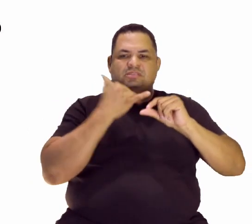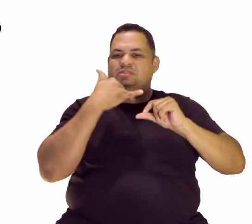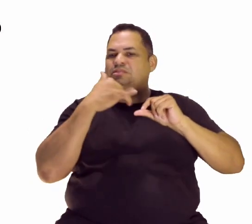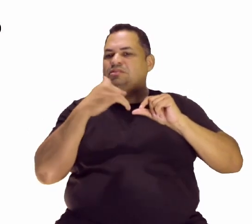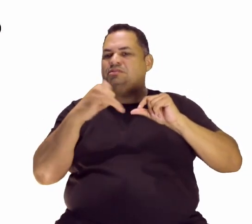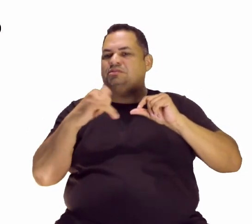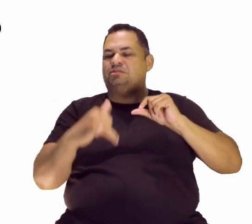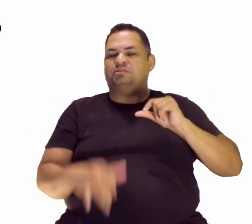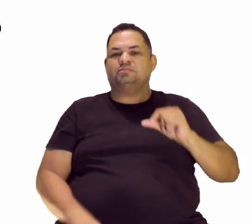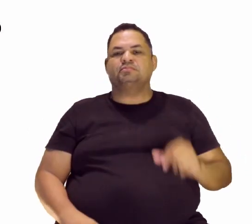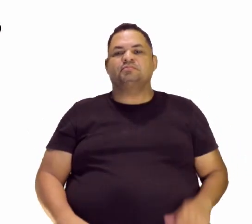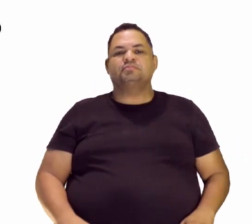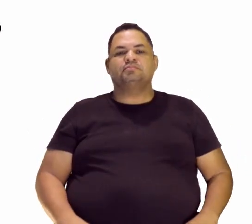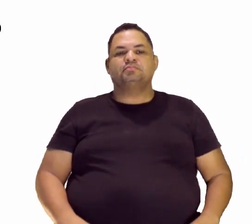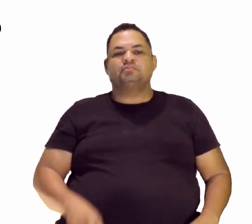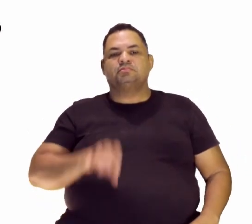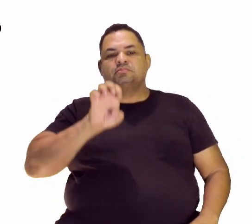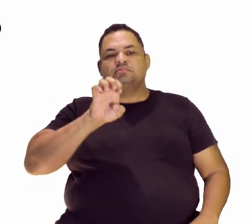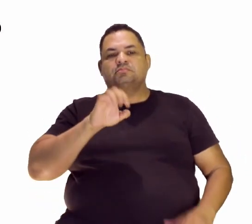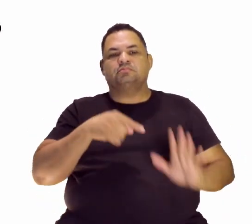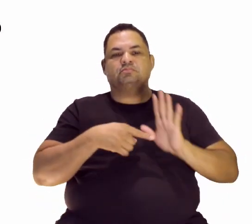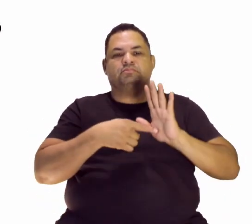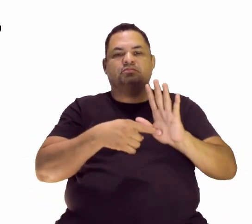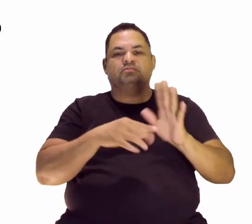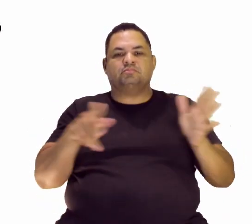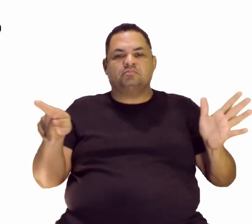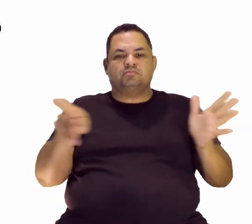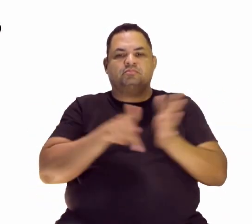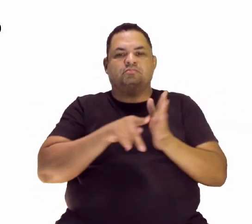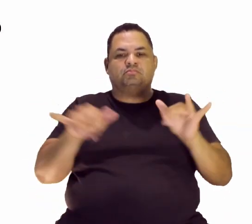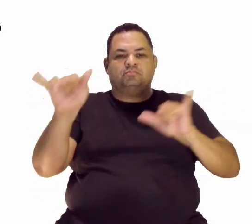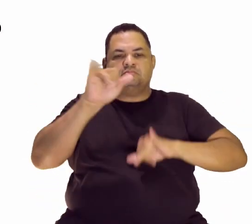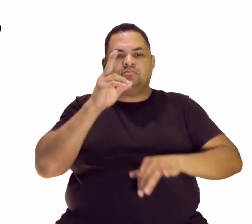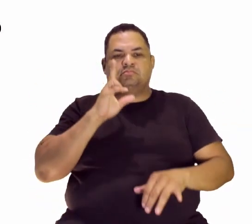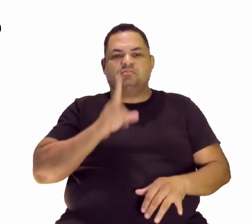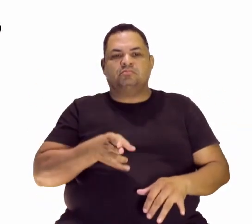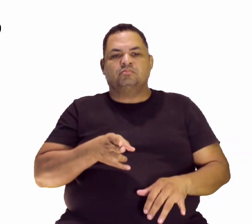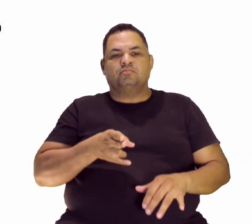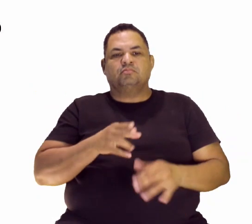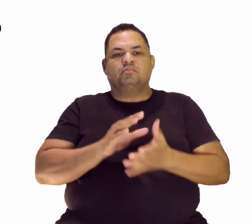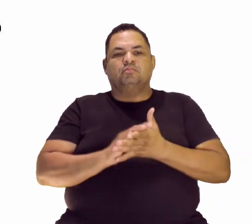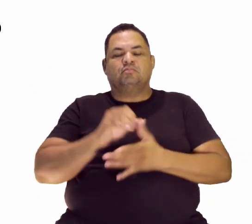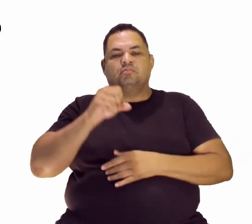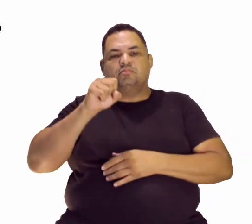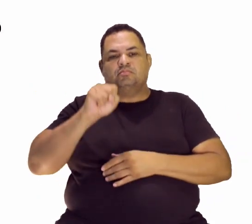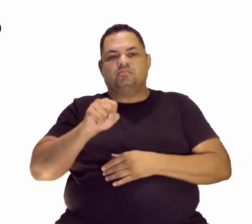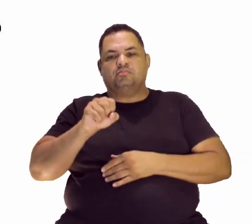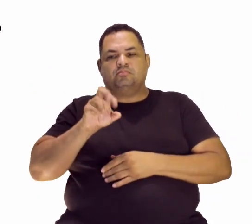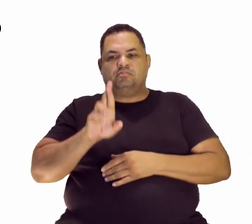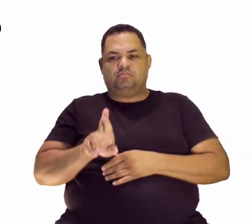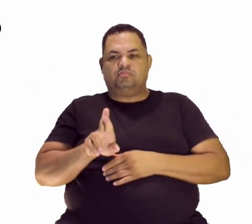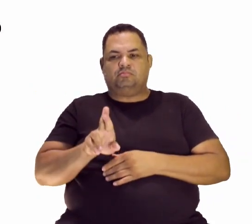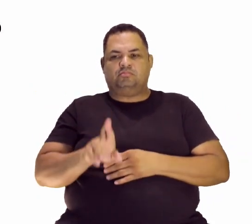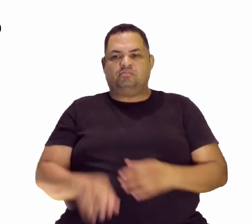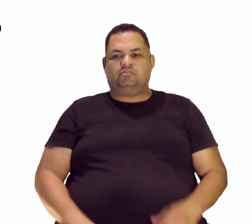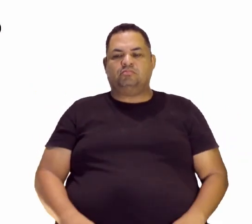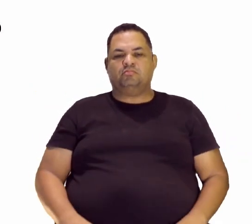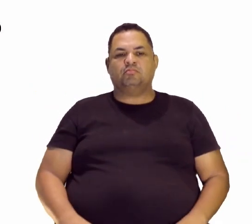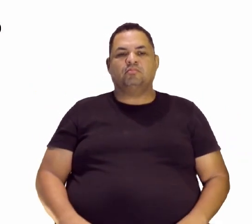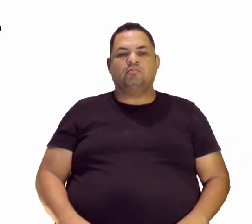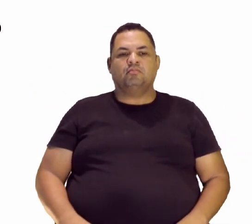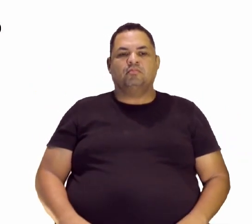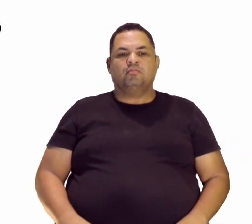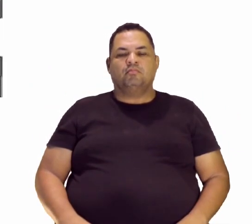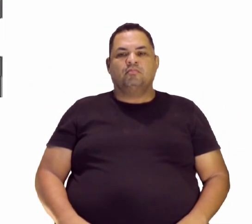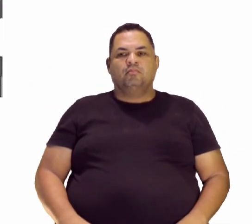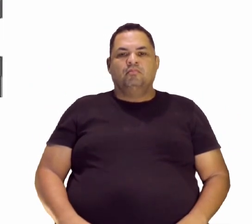elétrica. Ou letra E, apresenta propriedades químicas semelhantes ao estrôncio.